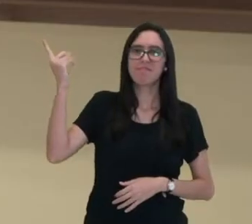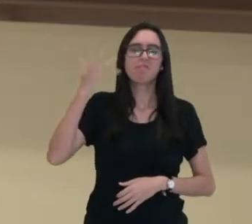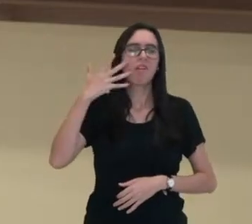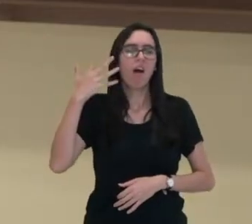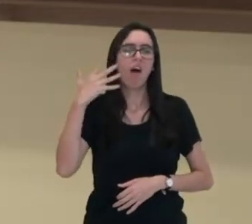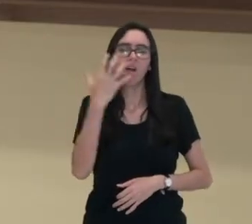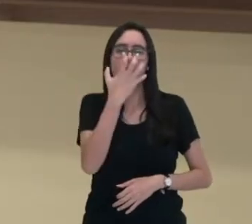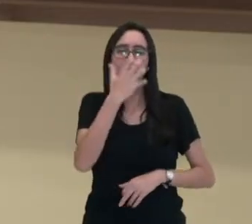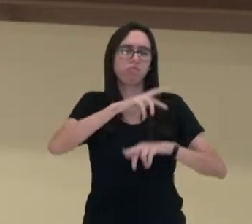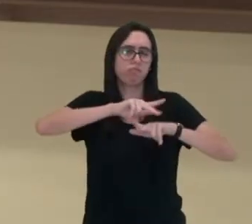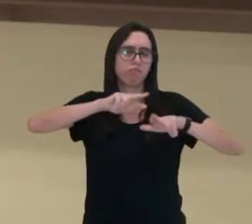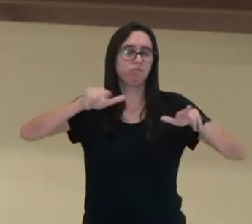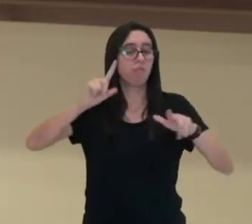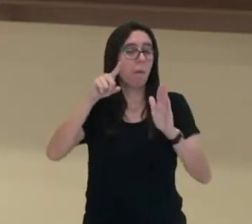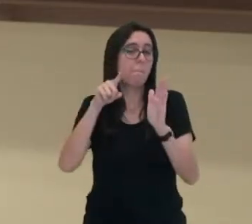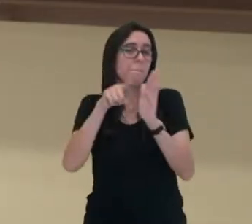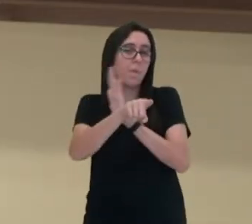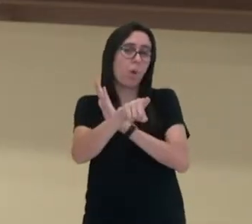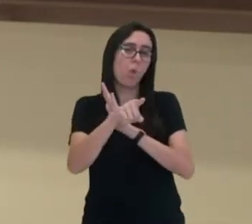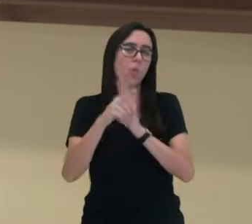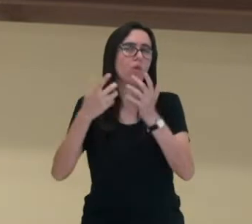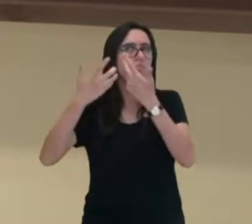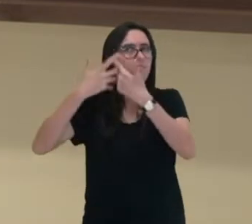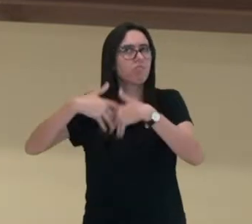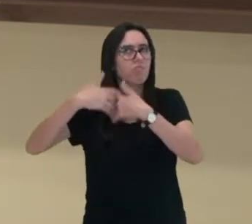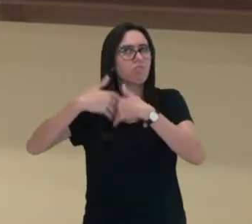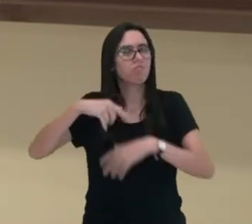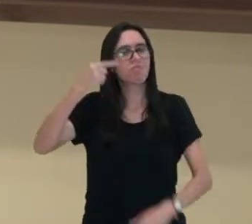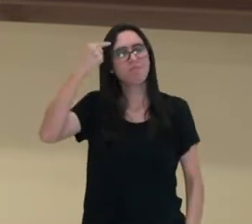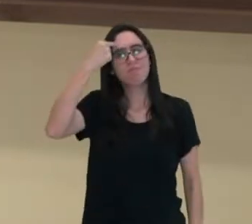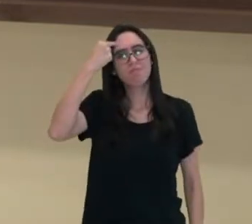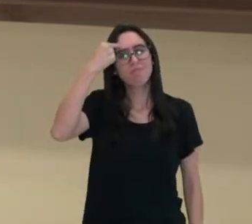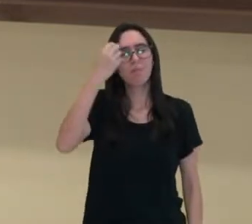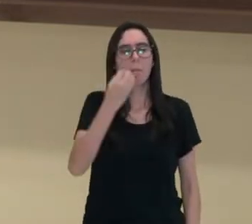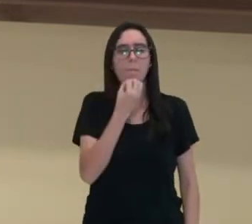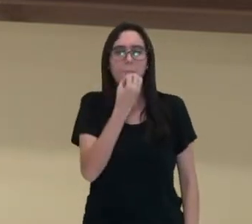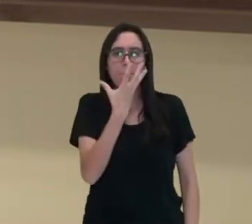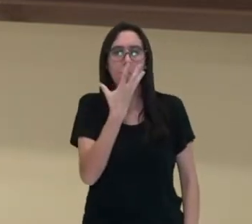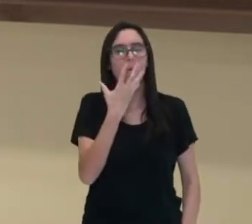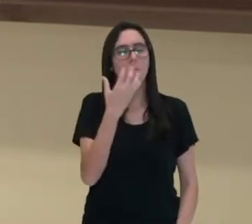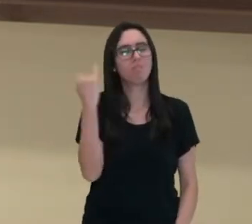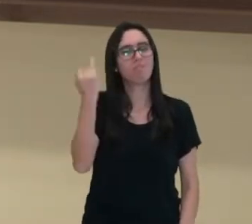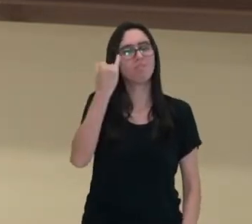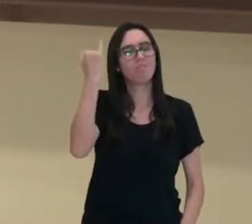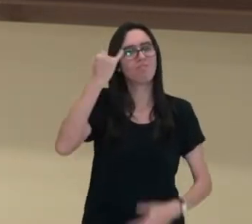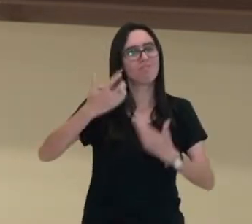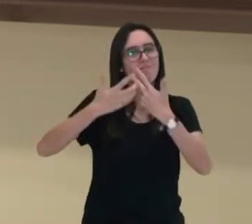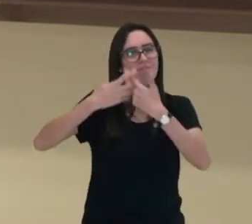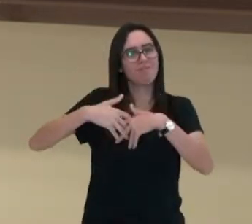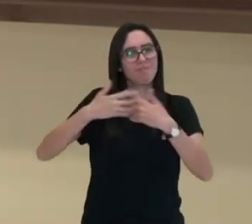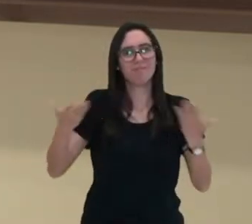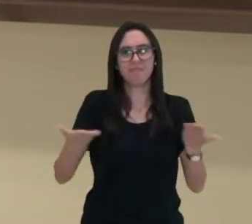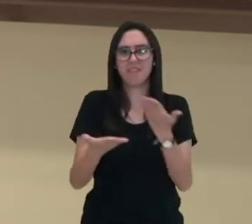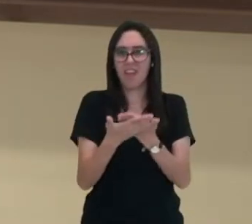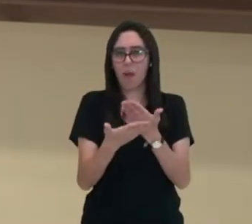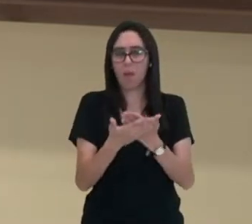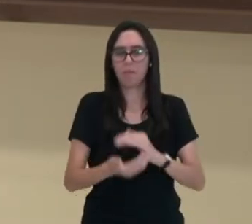uma pergunta engajadora para a gente poder articular aí as nossas reflexões propostas para essa